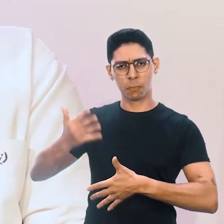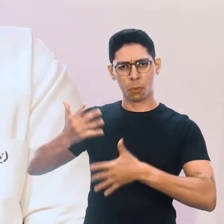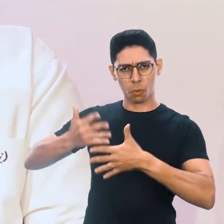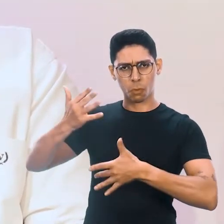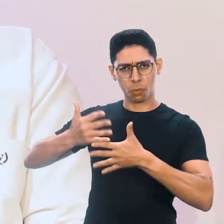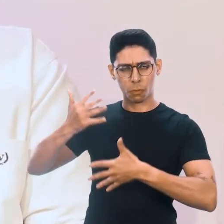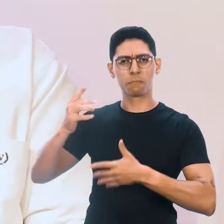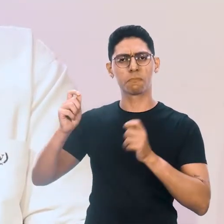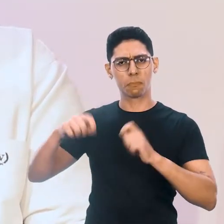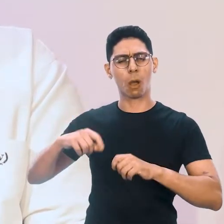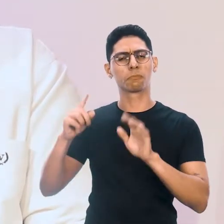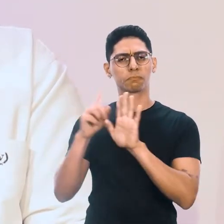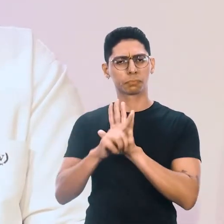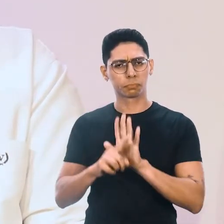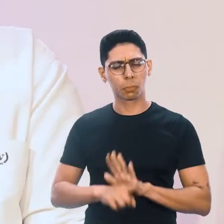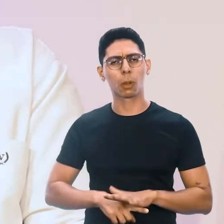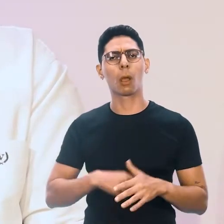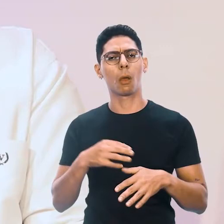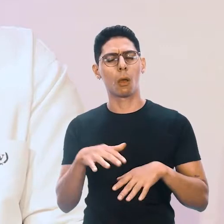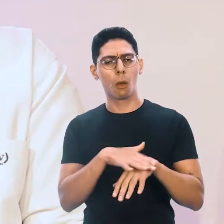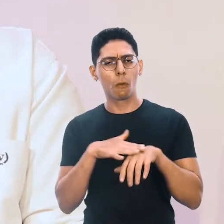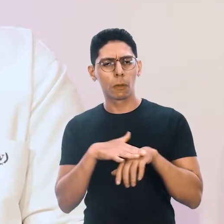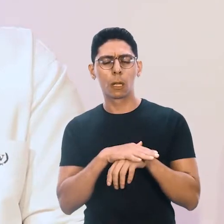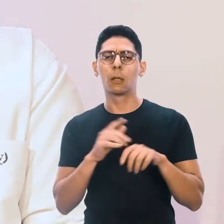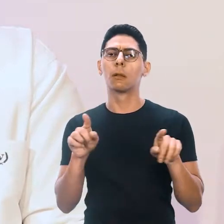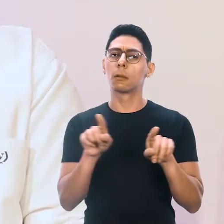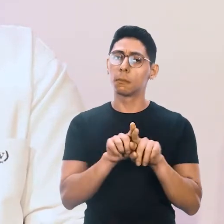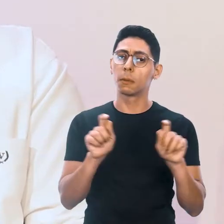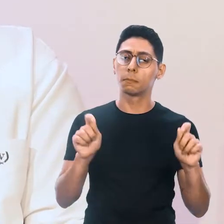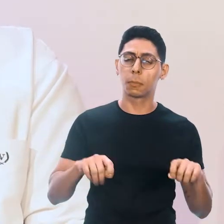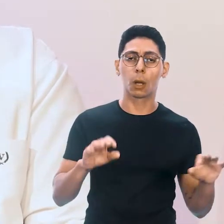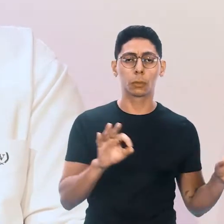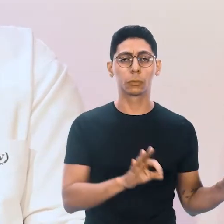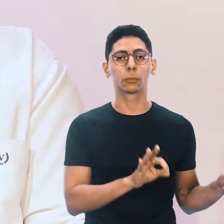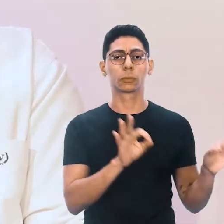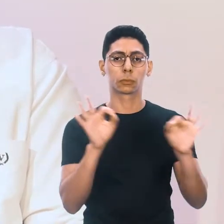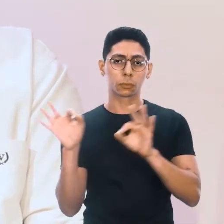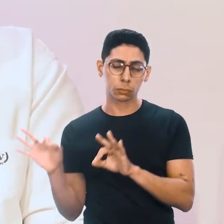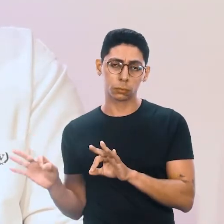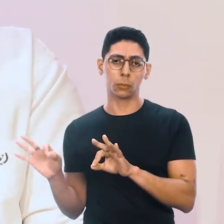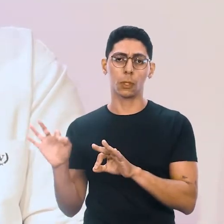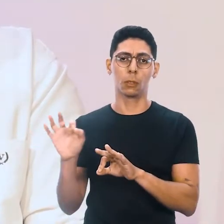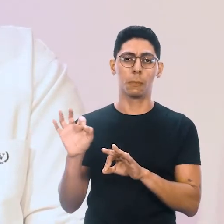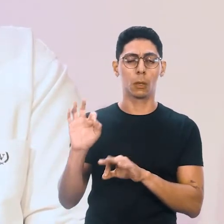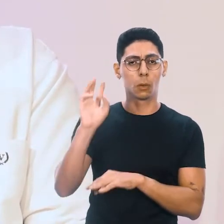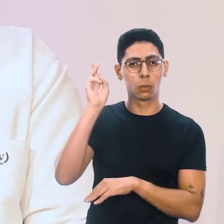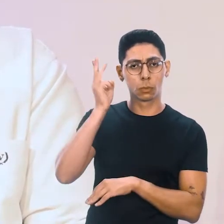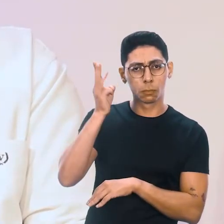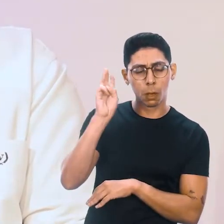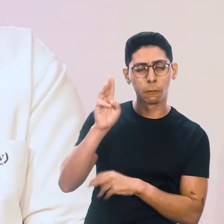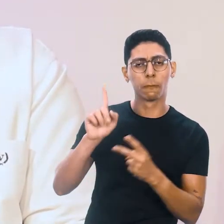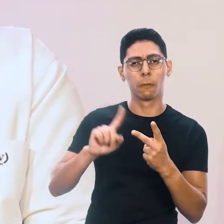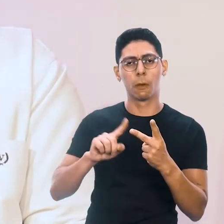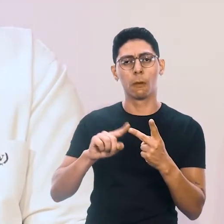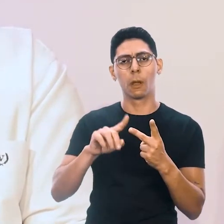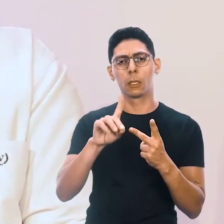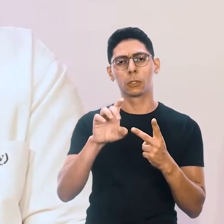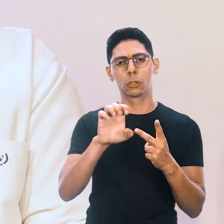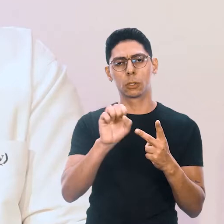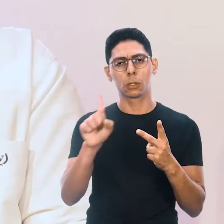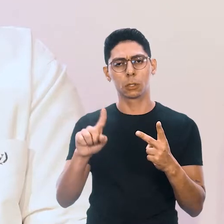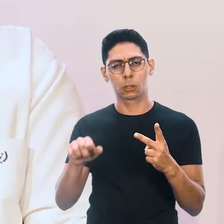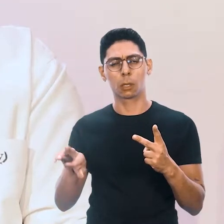chat. Você também pode nos assistir pelo Spotify, Deezer e também